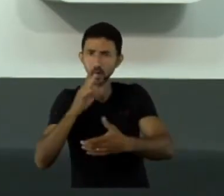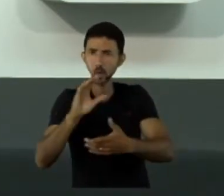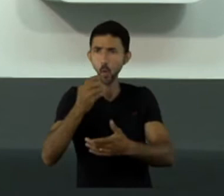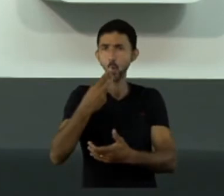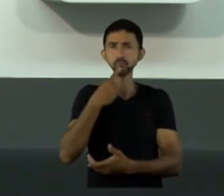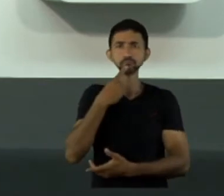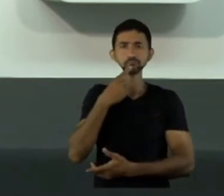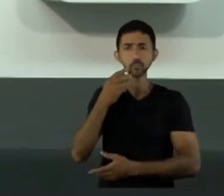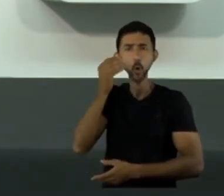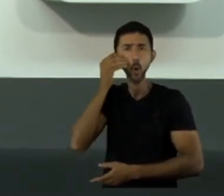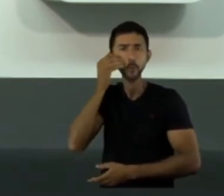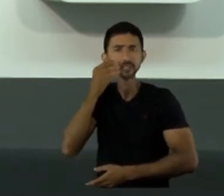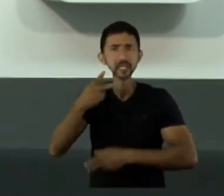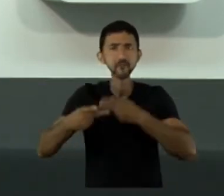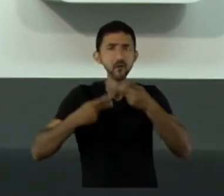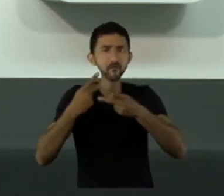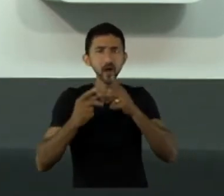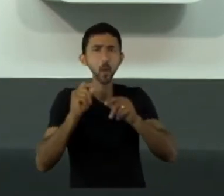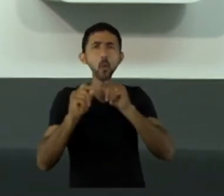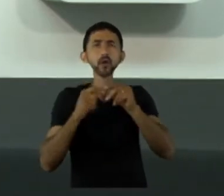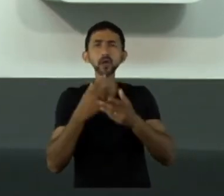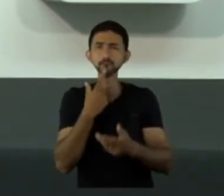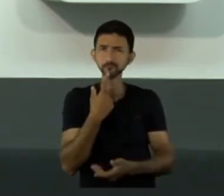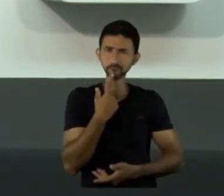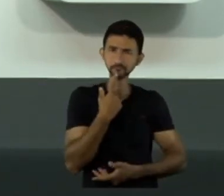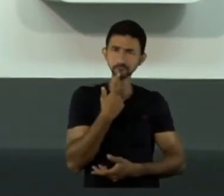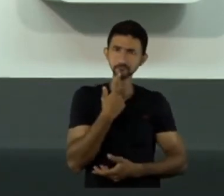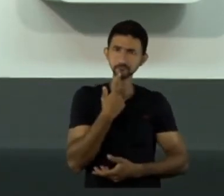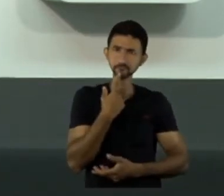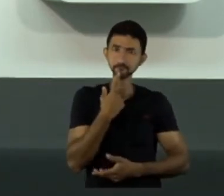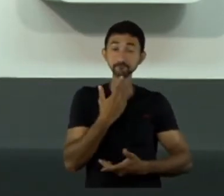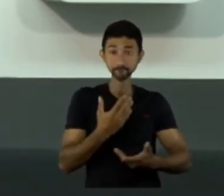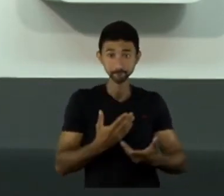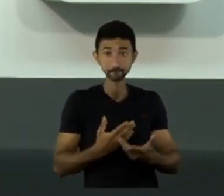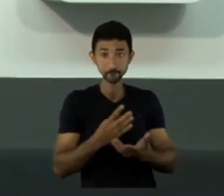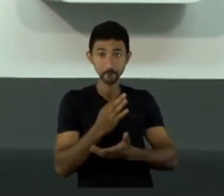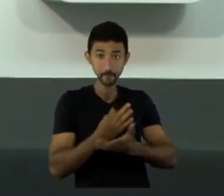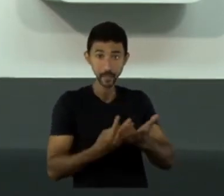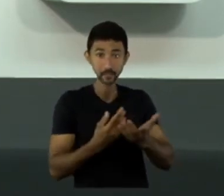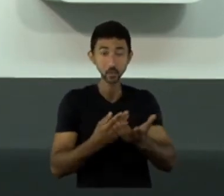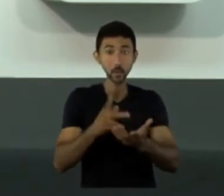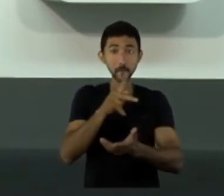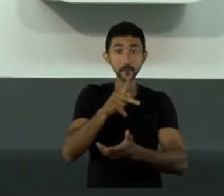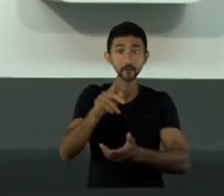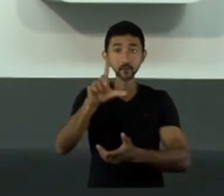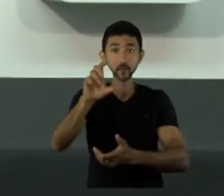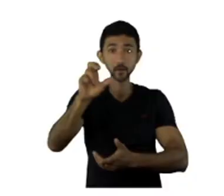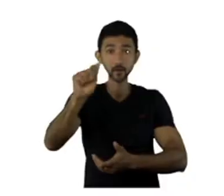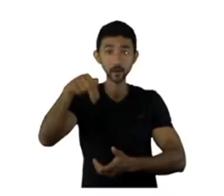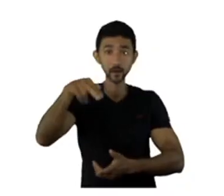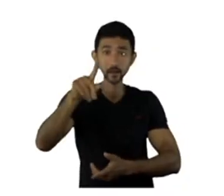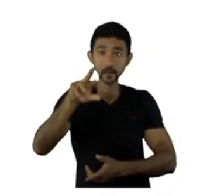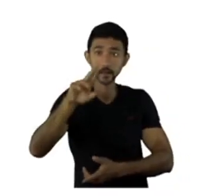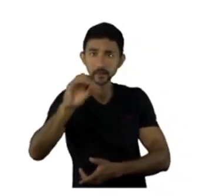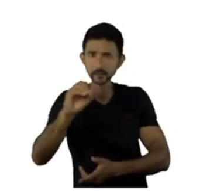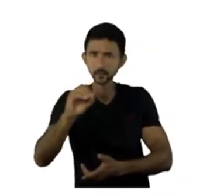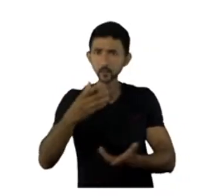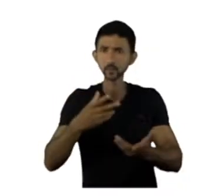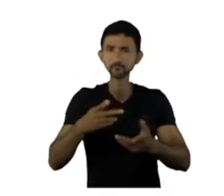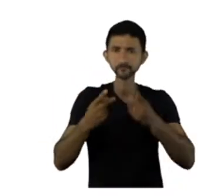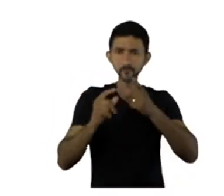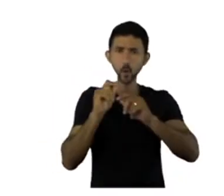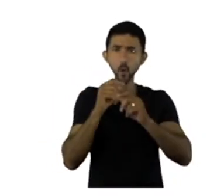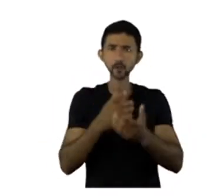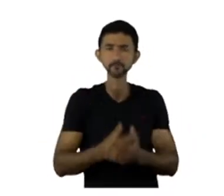só apenas observou e narrou o fato? Neste caso, que foi o professor Leandro que contou a história pra gente, né? Então, olha